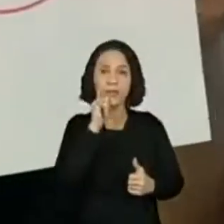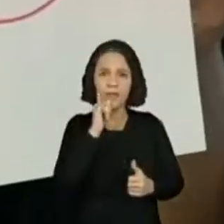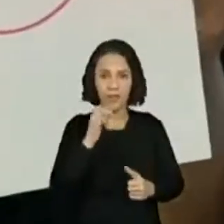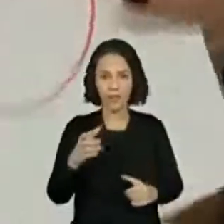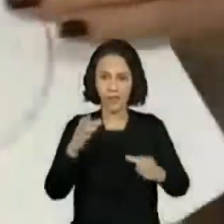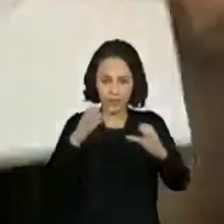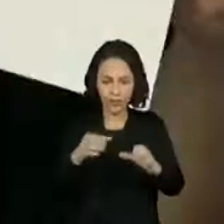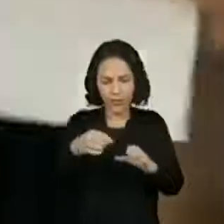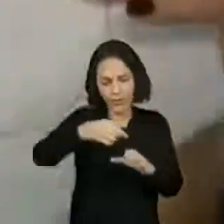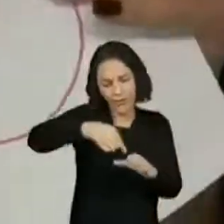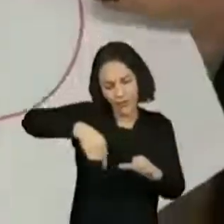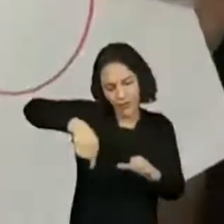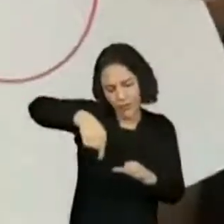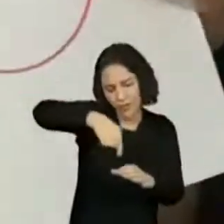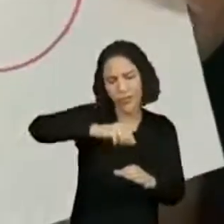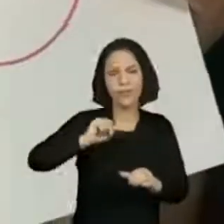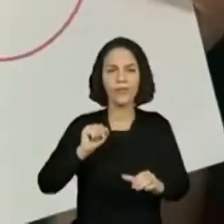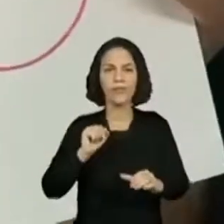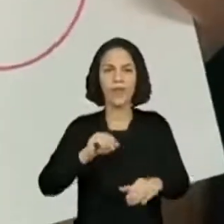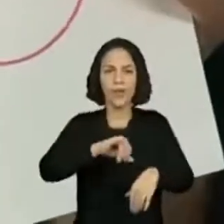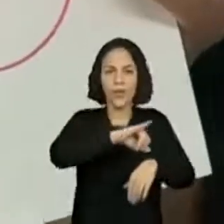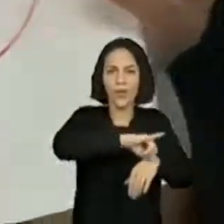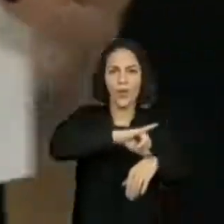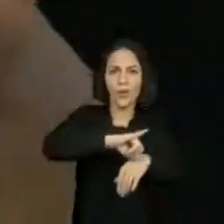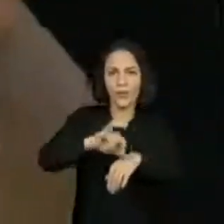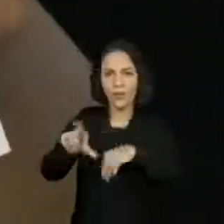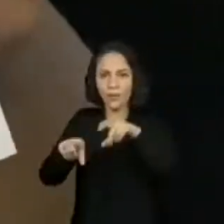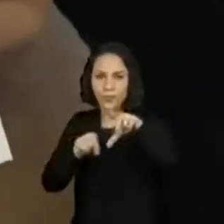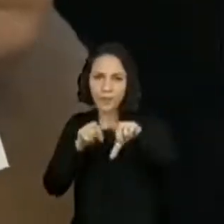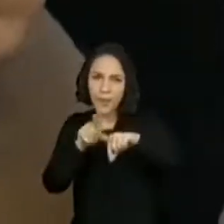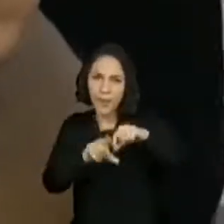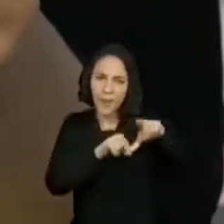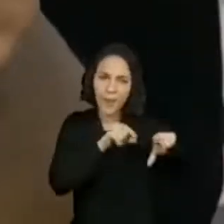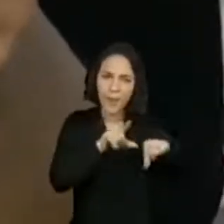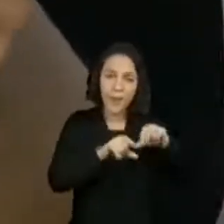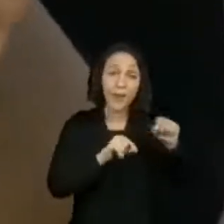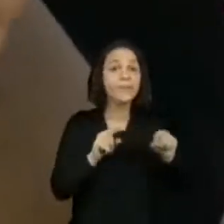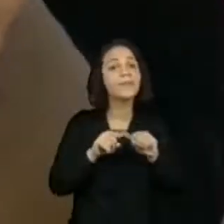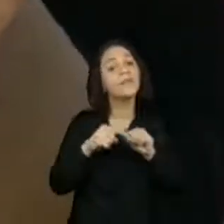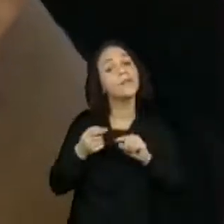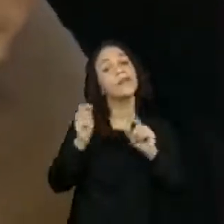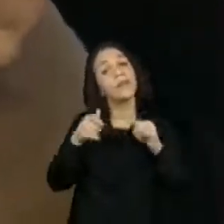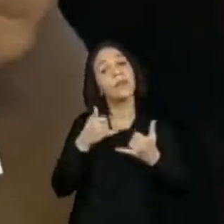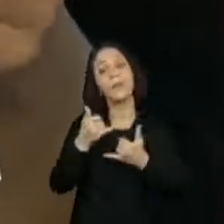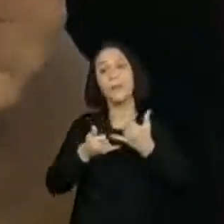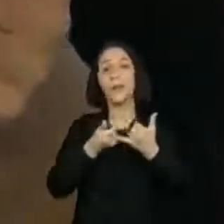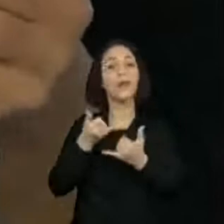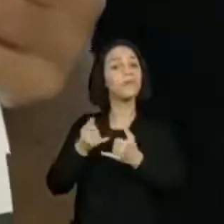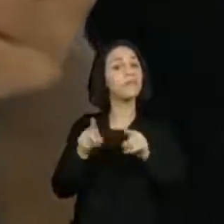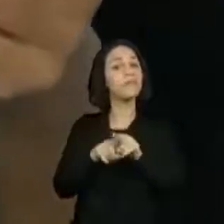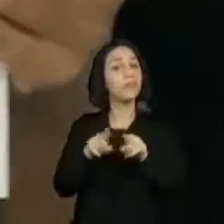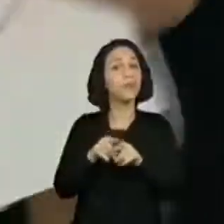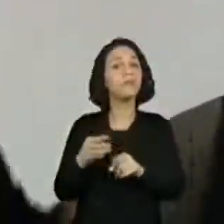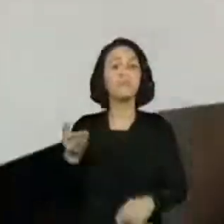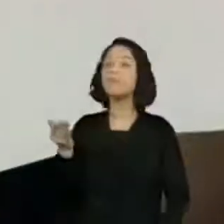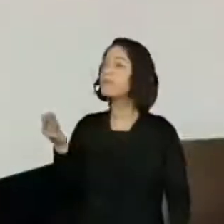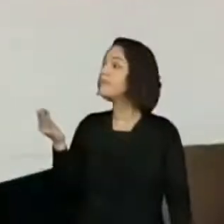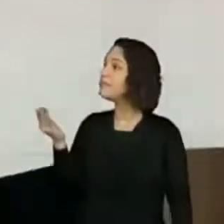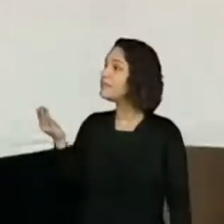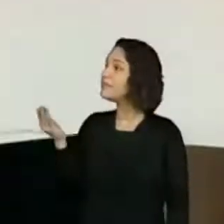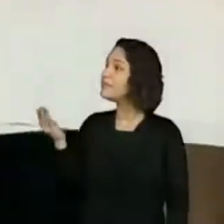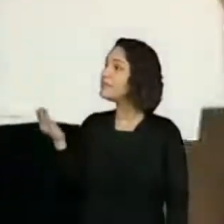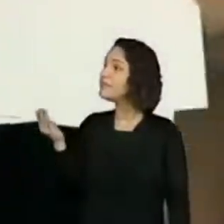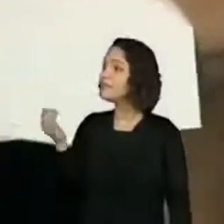contornos ali dos fundos, né, dos objetos que a gente selecionou. E aí eu posso fazer o joguinho a partir disso. Vocês viram que a